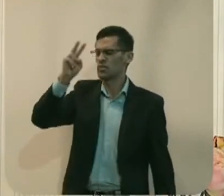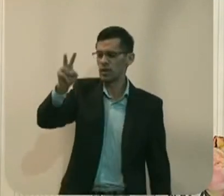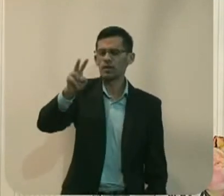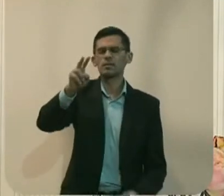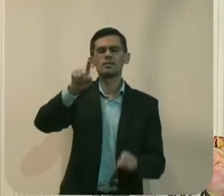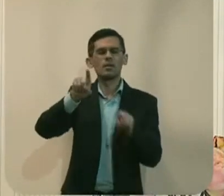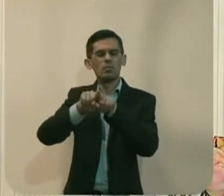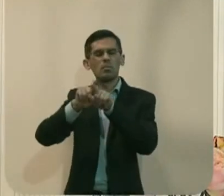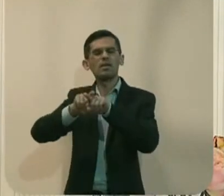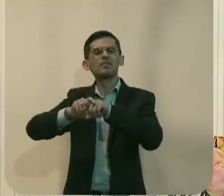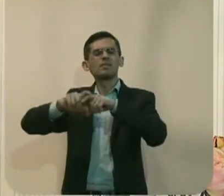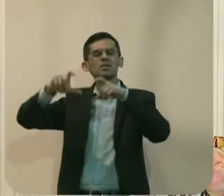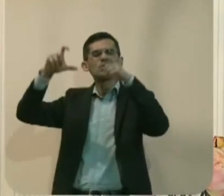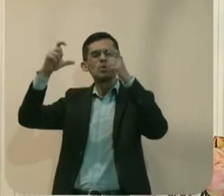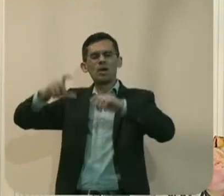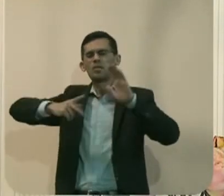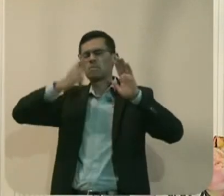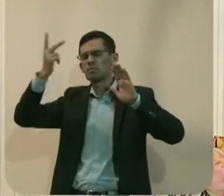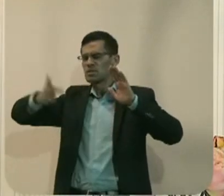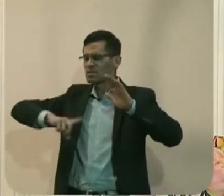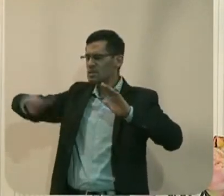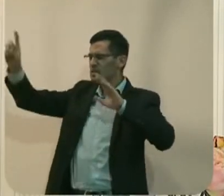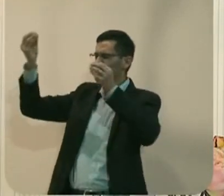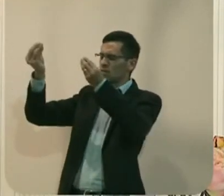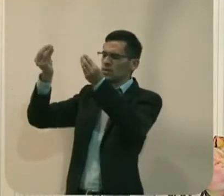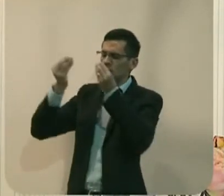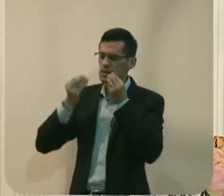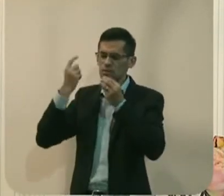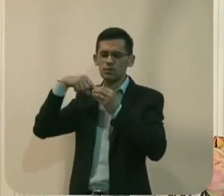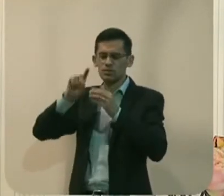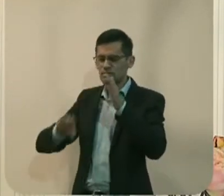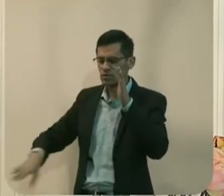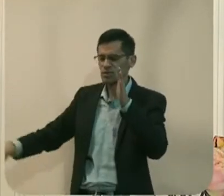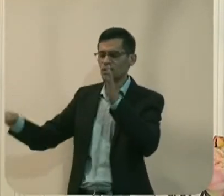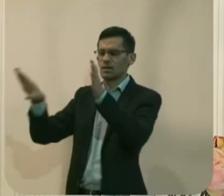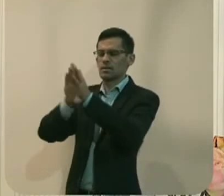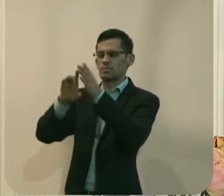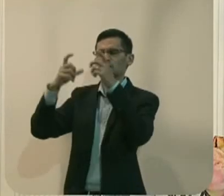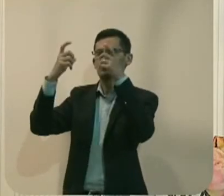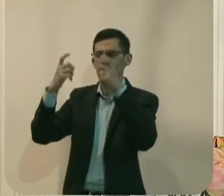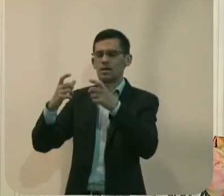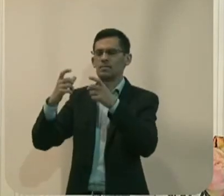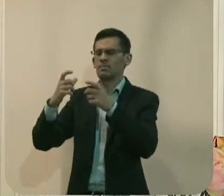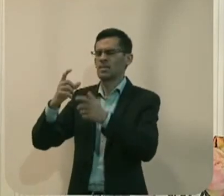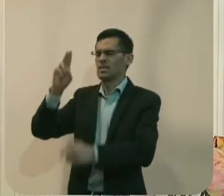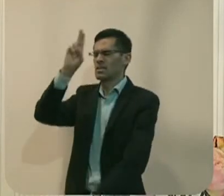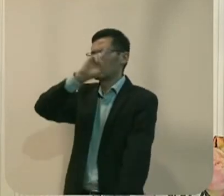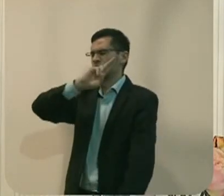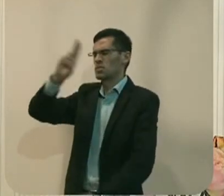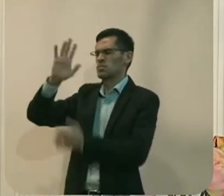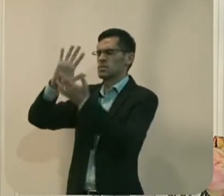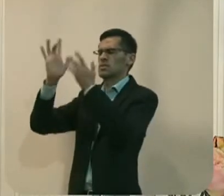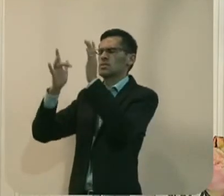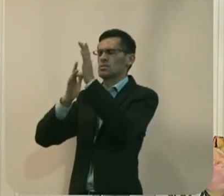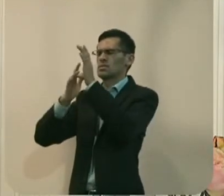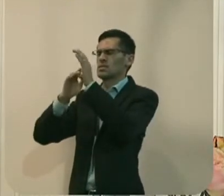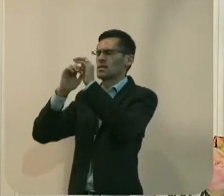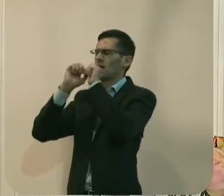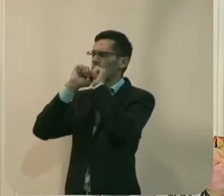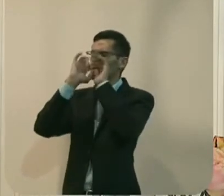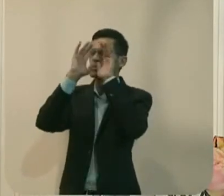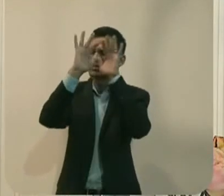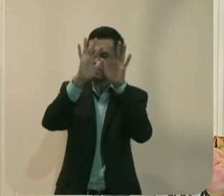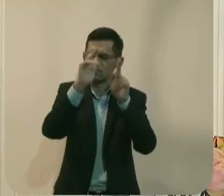terra prometida que o Senhor prometeu, que vai nos dar e nós chegaremos lá. Ó Pai, em nome de Jesus,